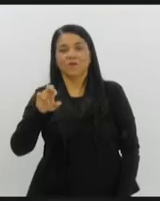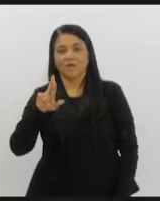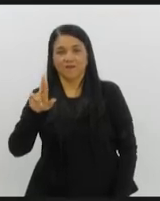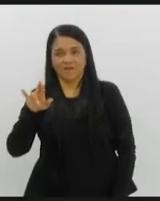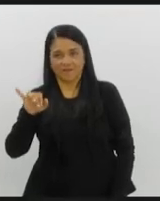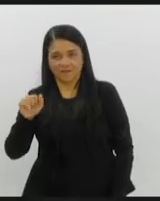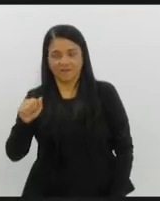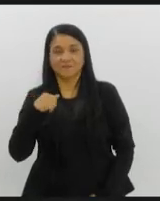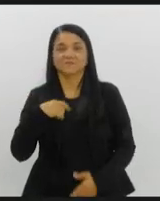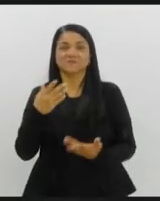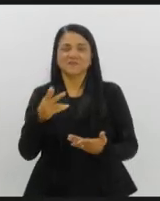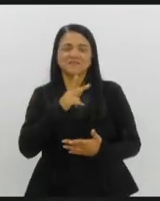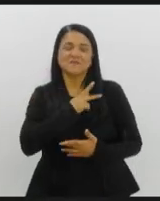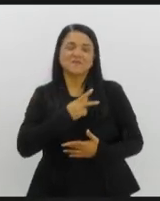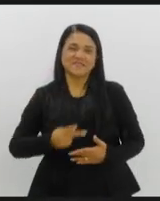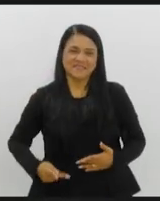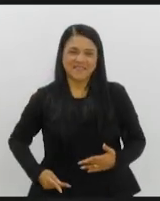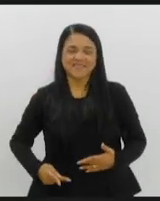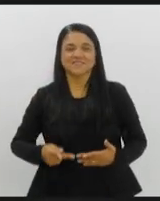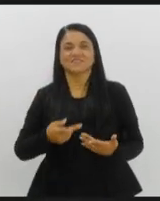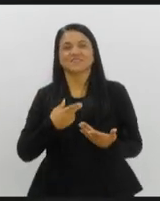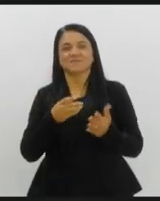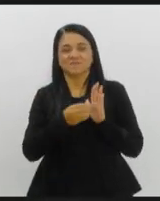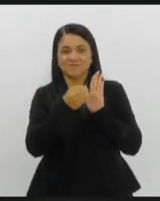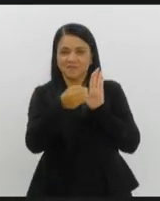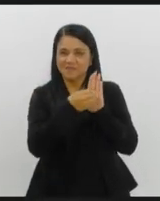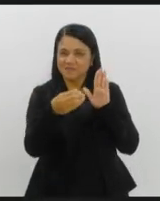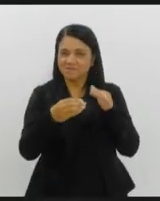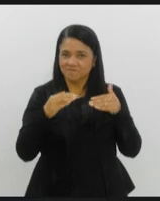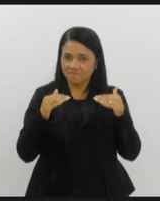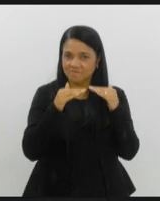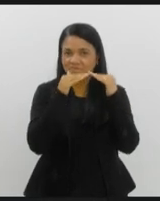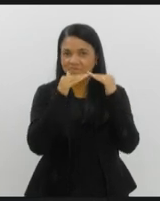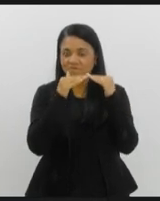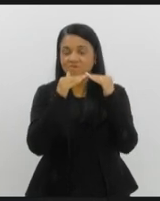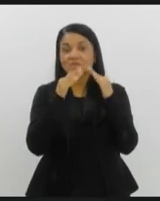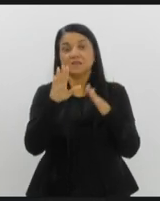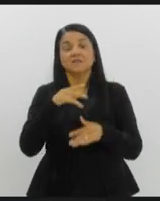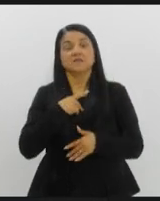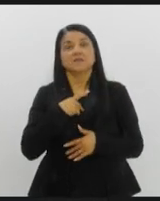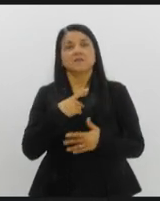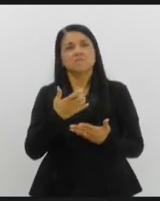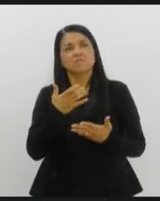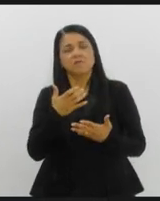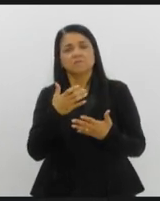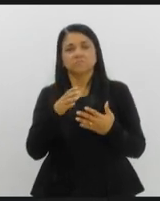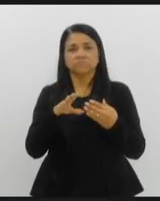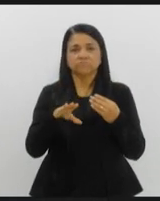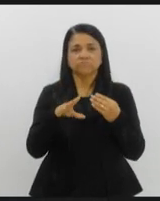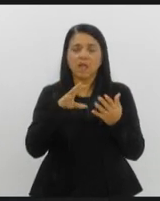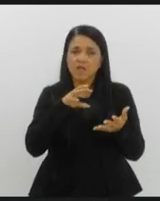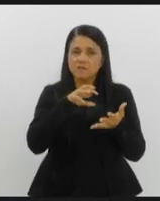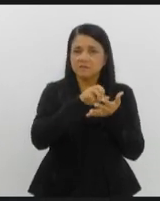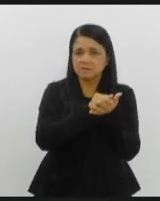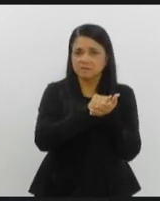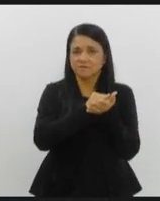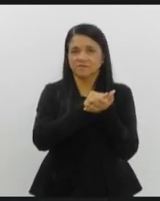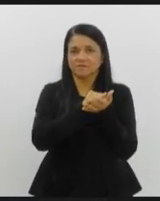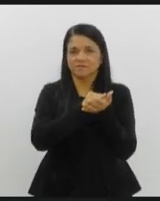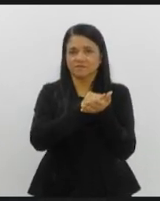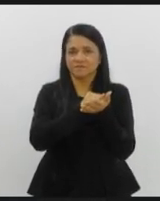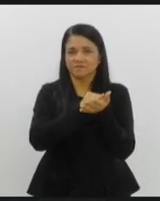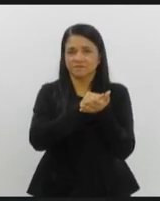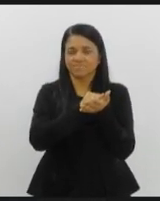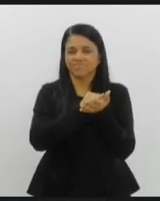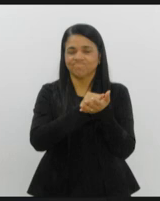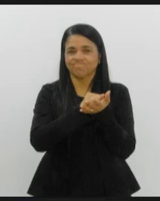Presidente, prazer em falar aí, parecer favorável. Presidente, só fazer um registro, né?